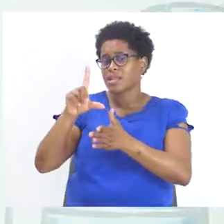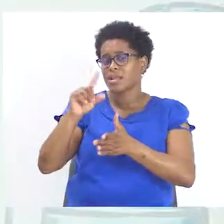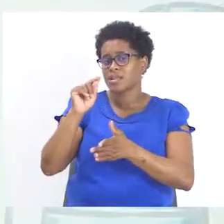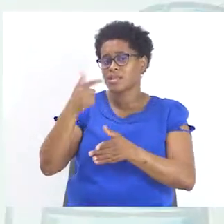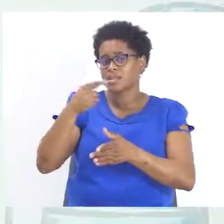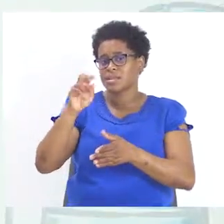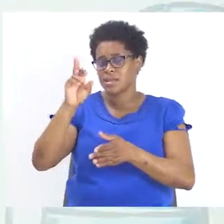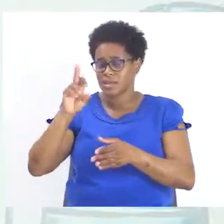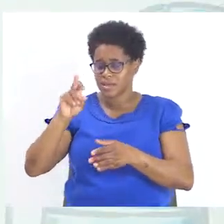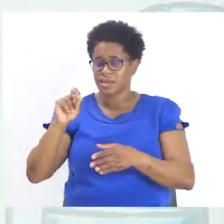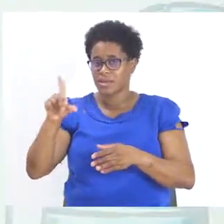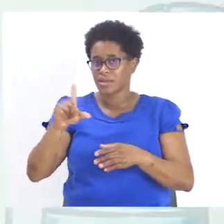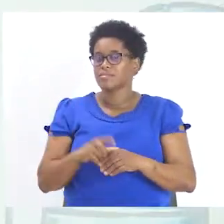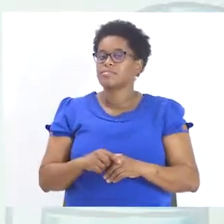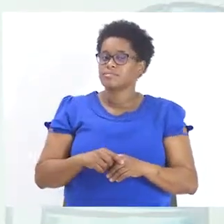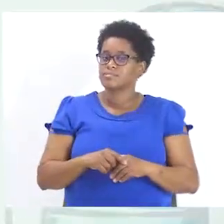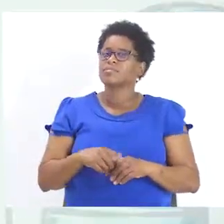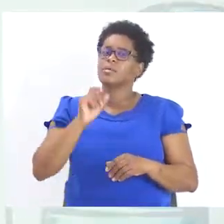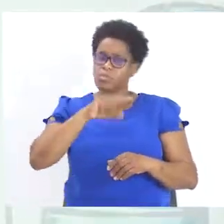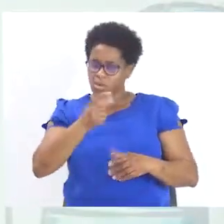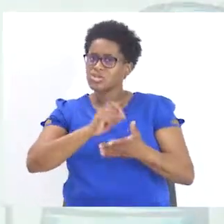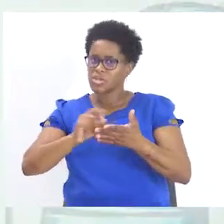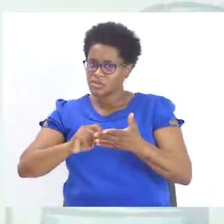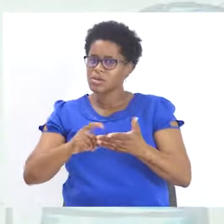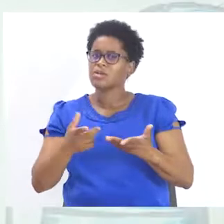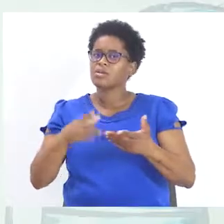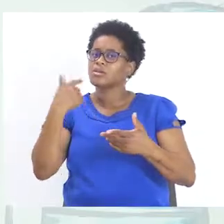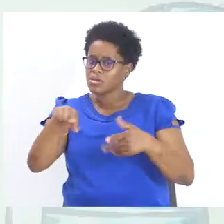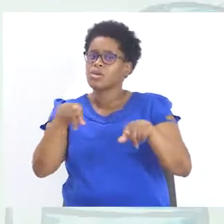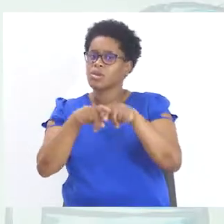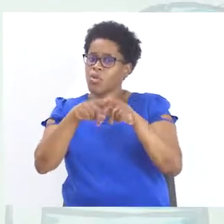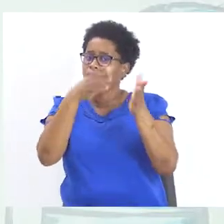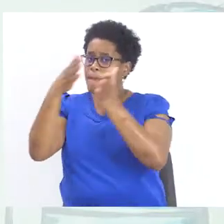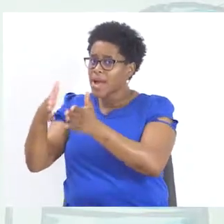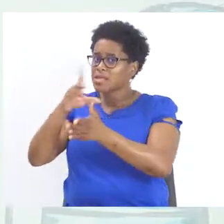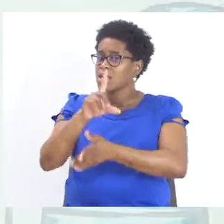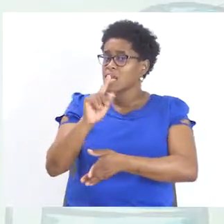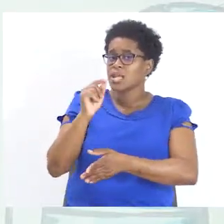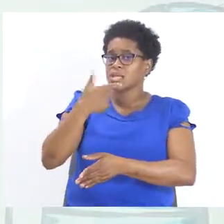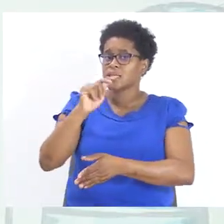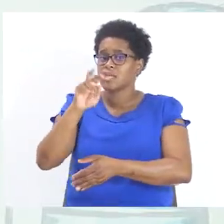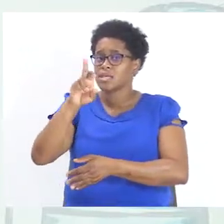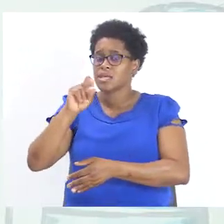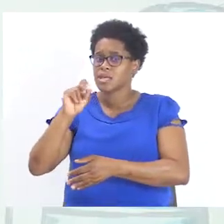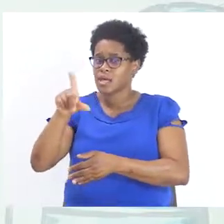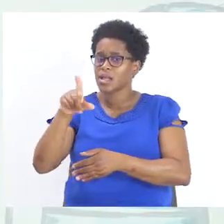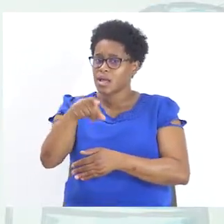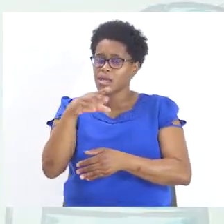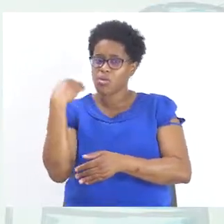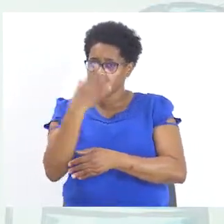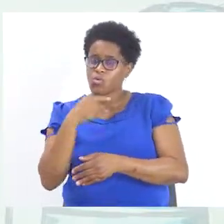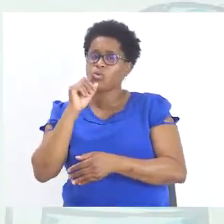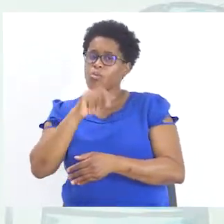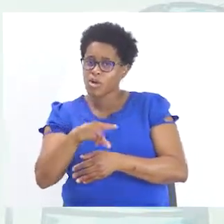Pode escrever, desde que tenha a mesma parte literal. Então aqui o aluno pode repetir